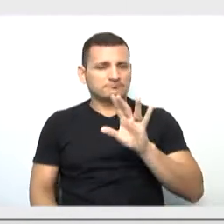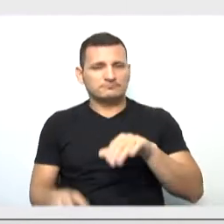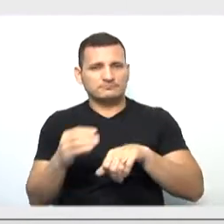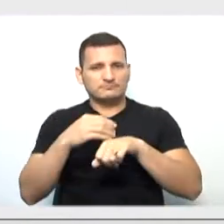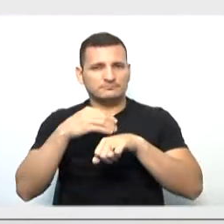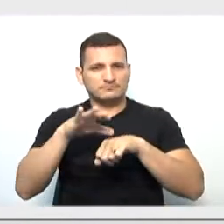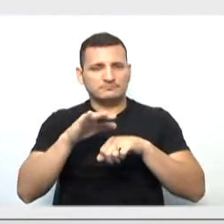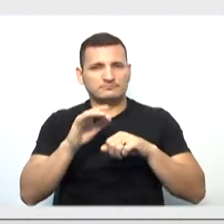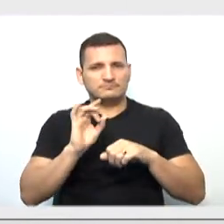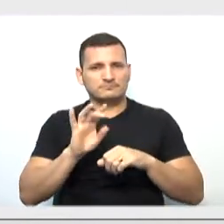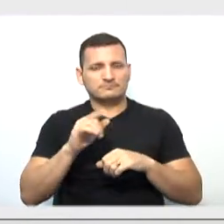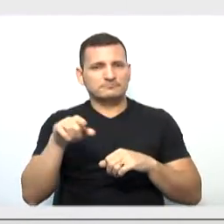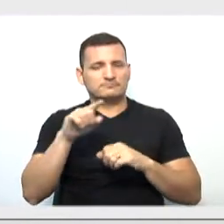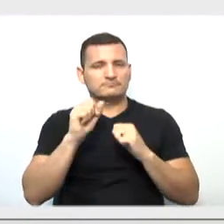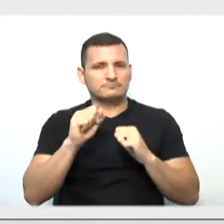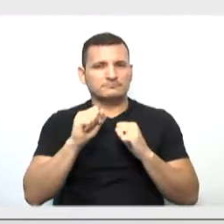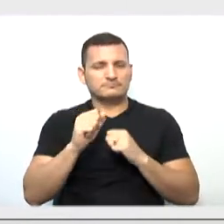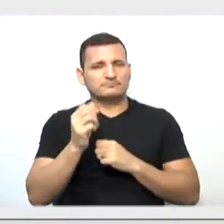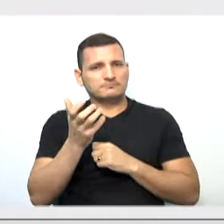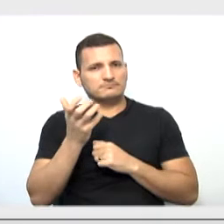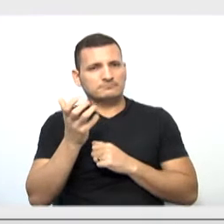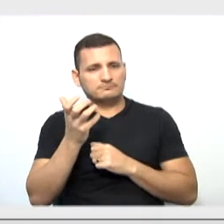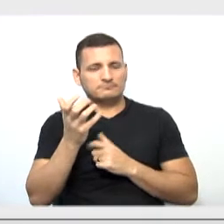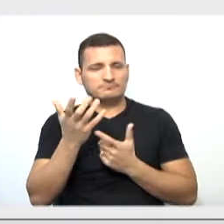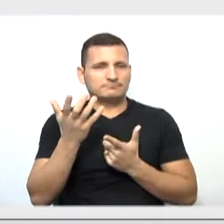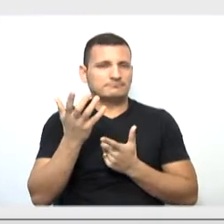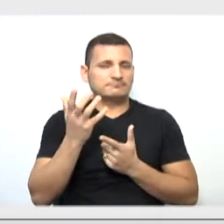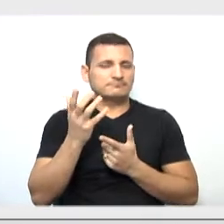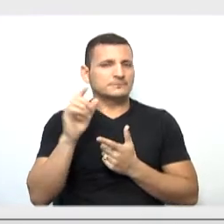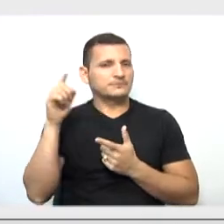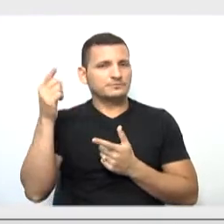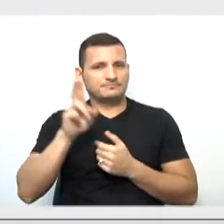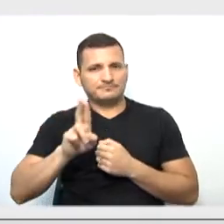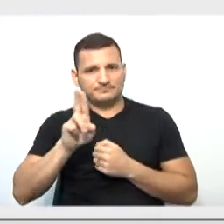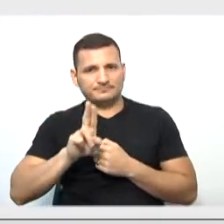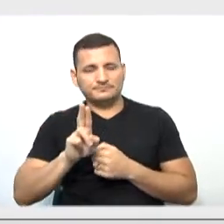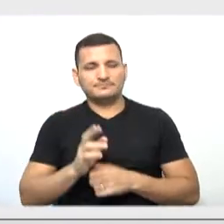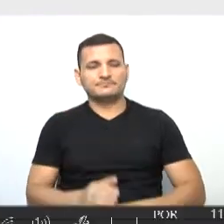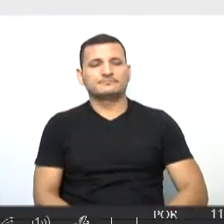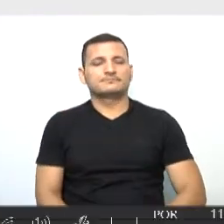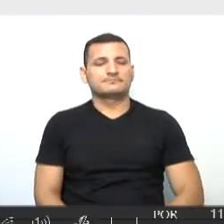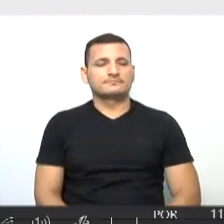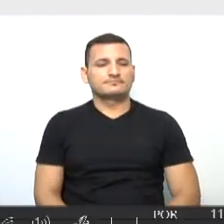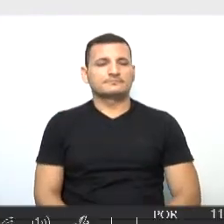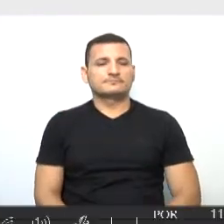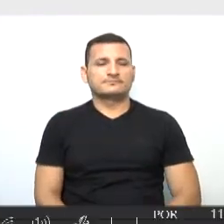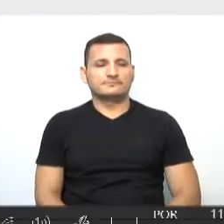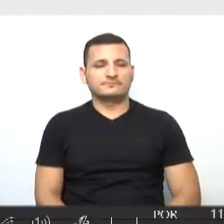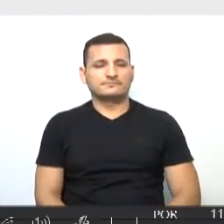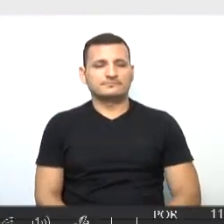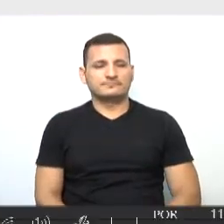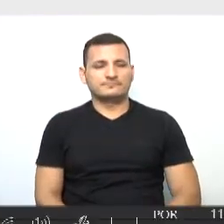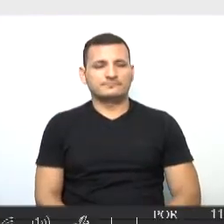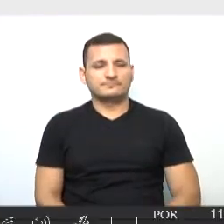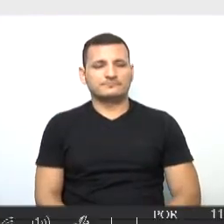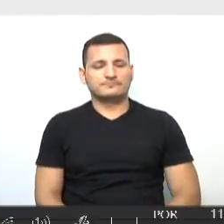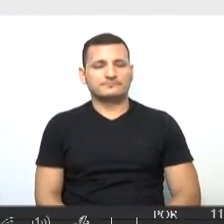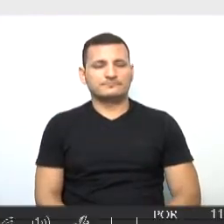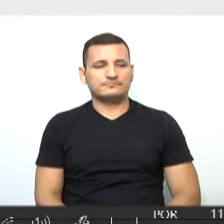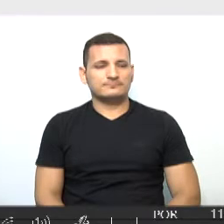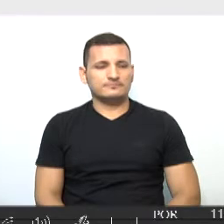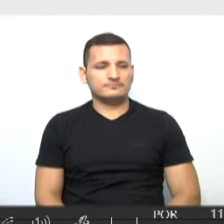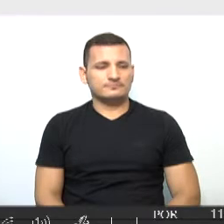que vocês podem querer para mais tarde utilizar. Eu vou ativar a nossa querida